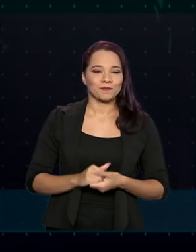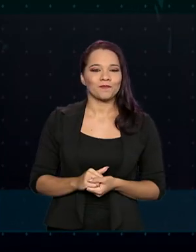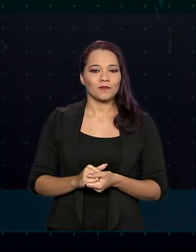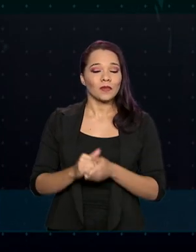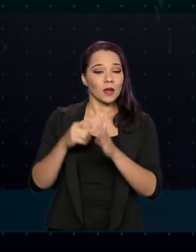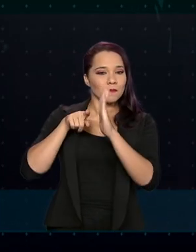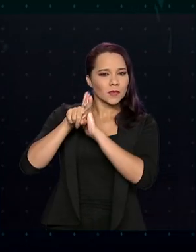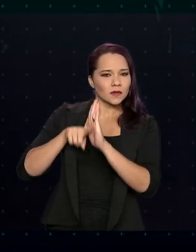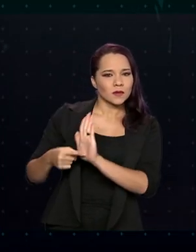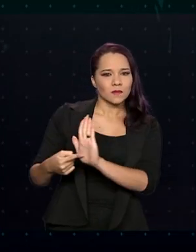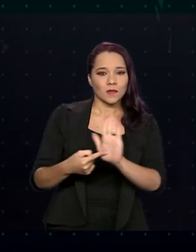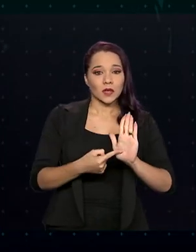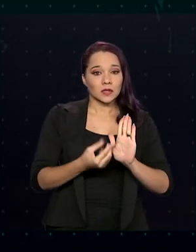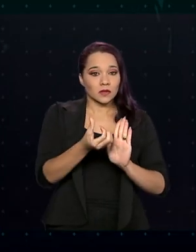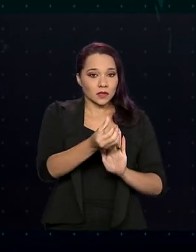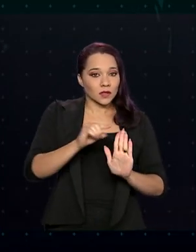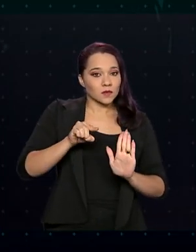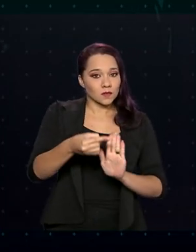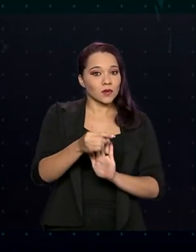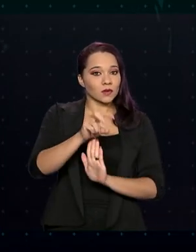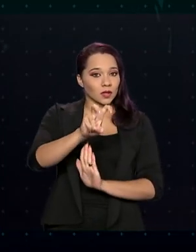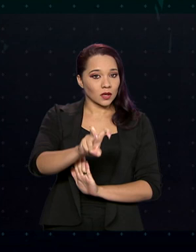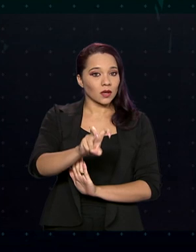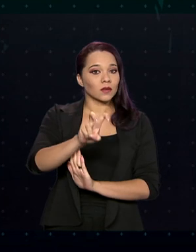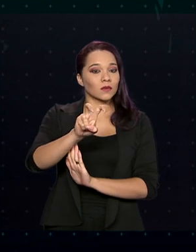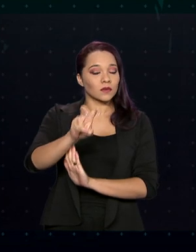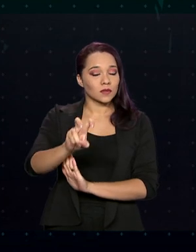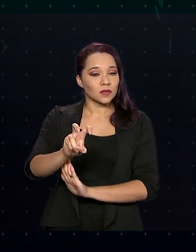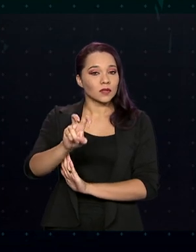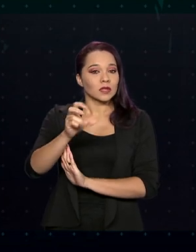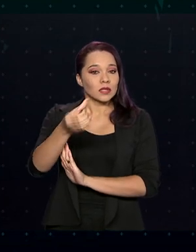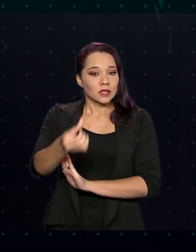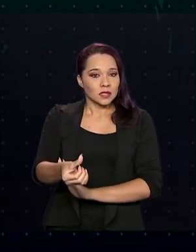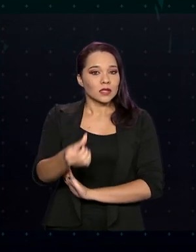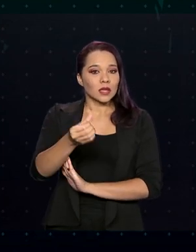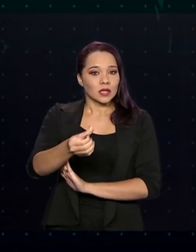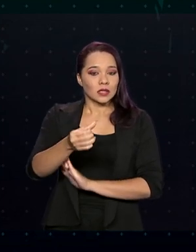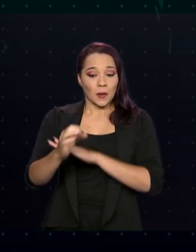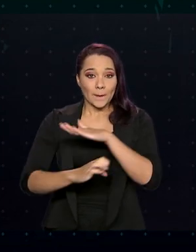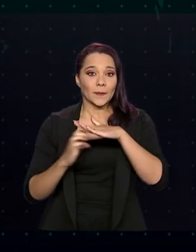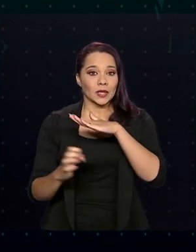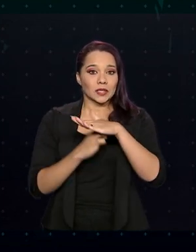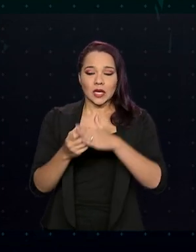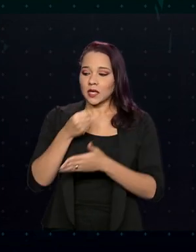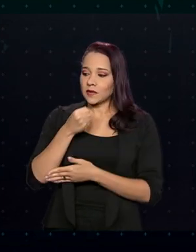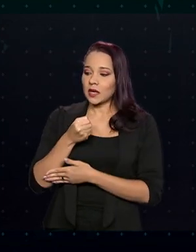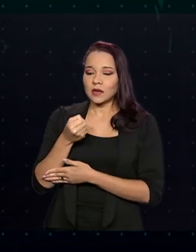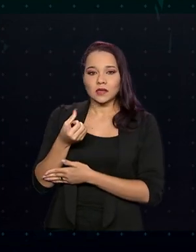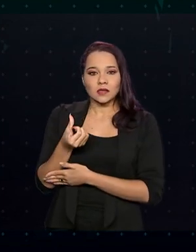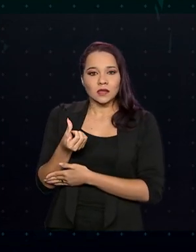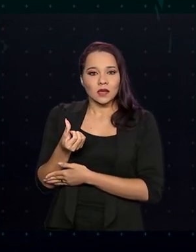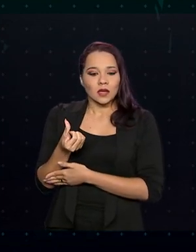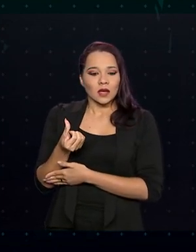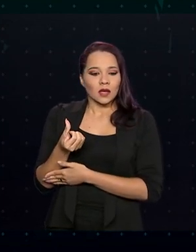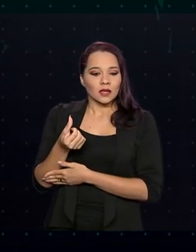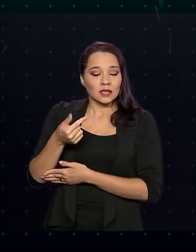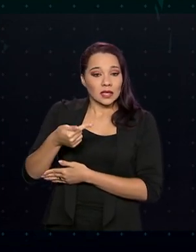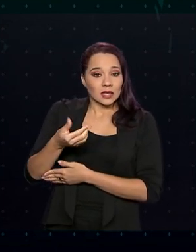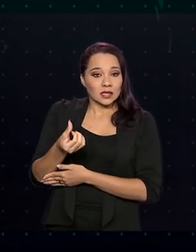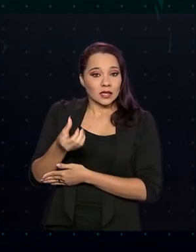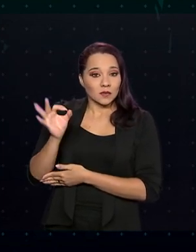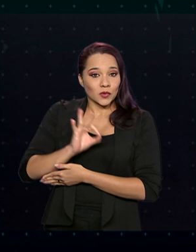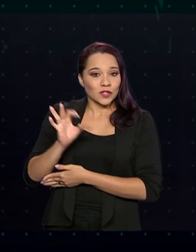aponta que dos 6.506 empresários entrevistados, 76% já voltaram a